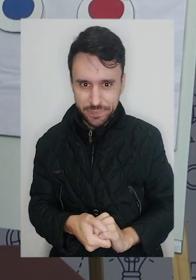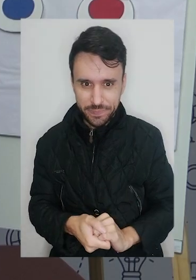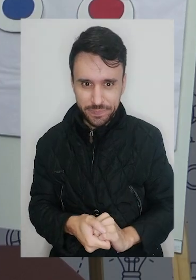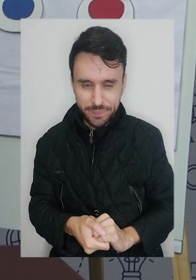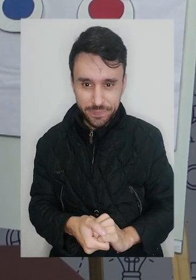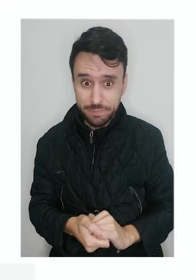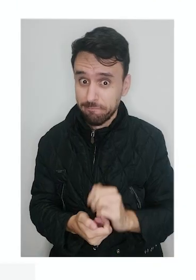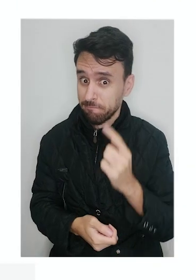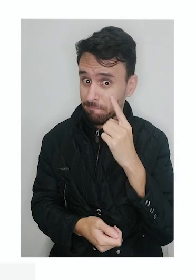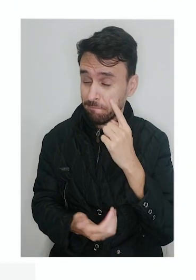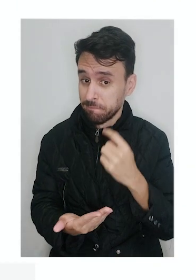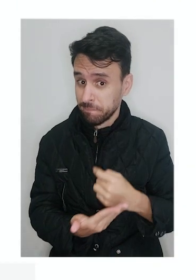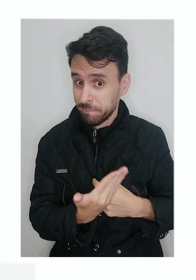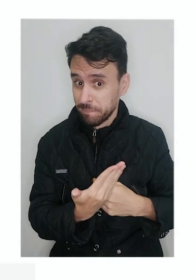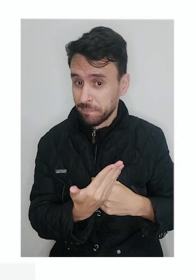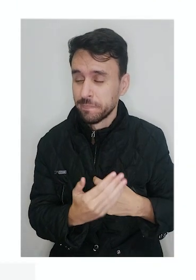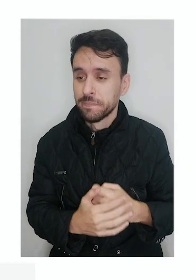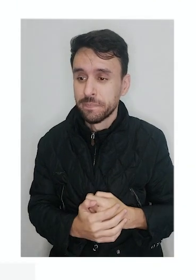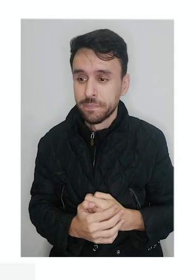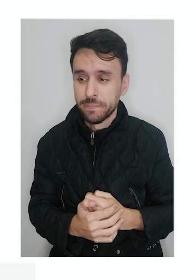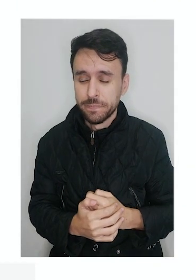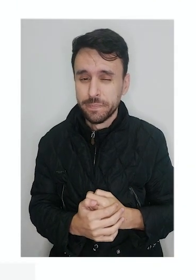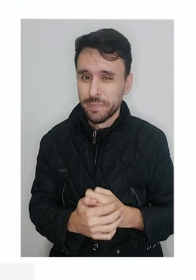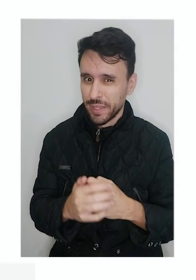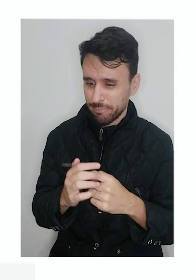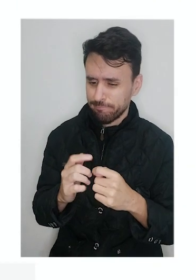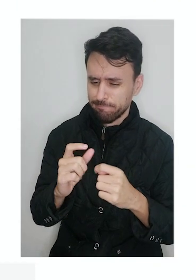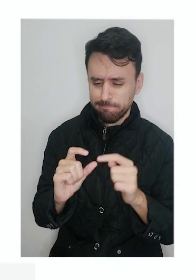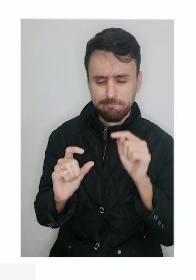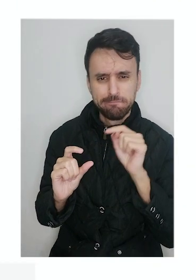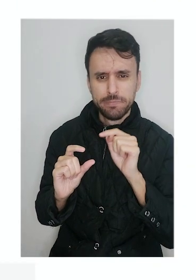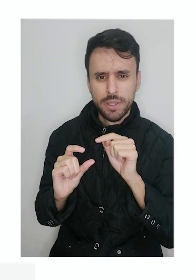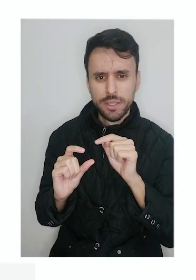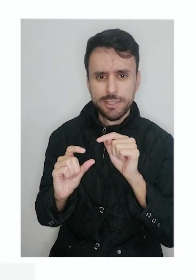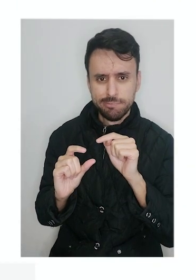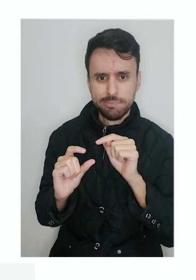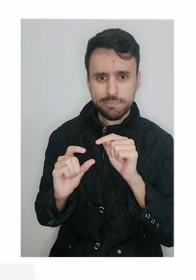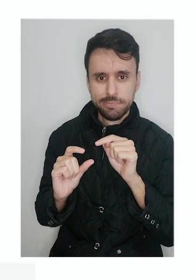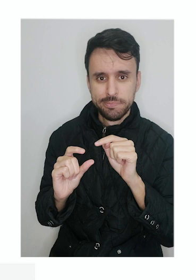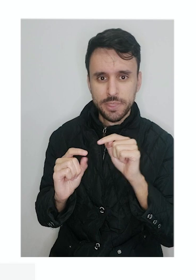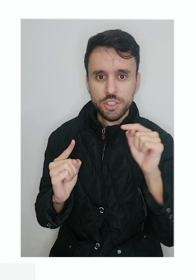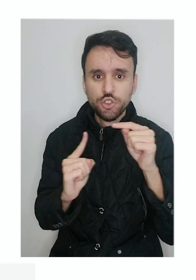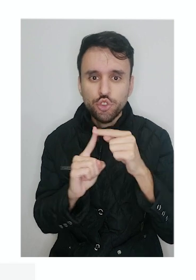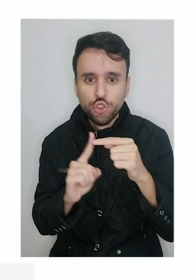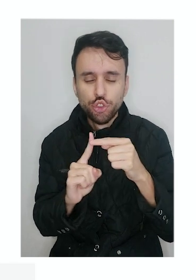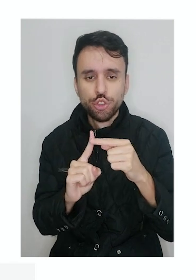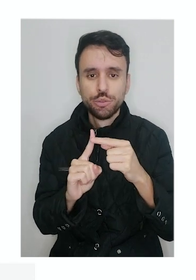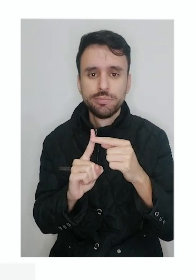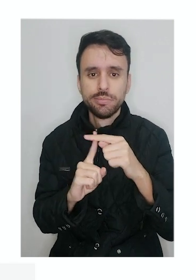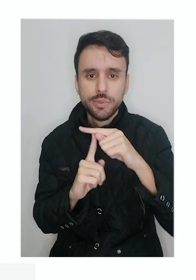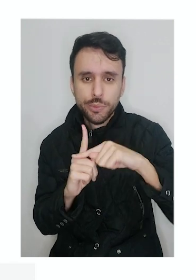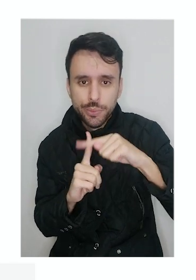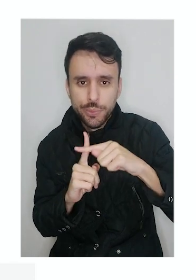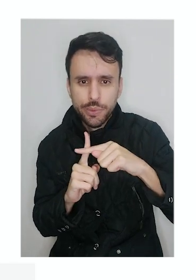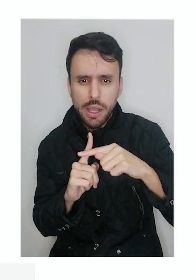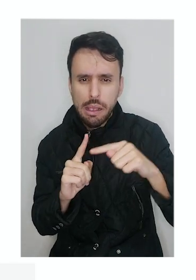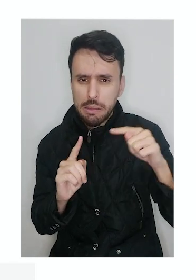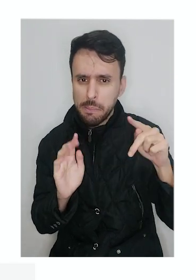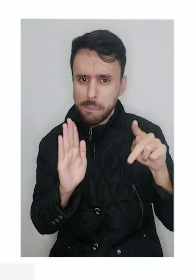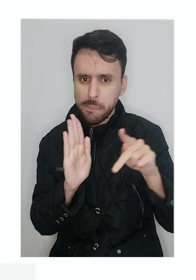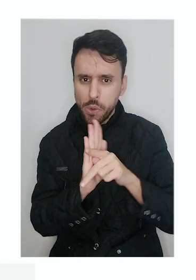Vamos ver qual é. Este termômetro é conhecido como termômetro de